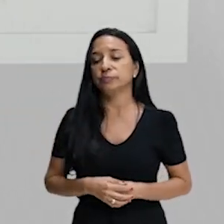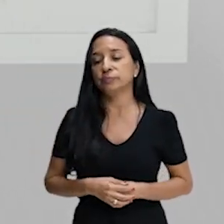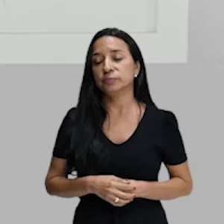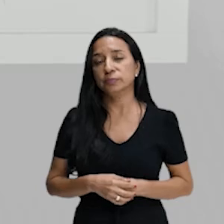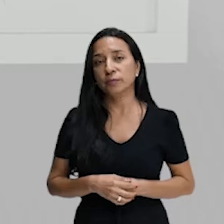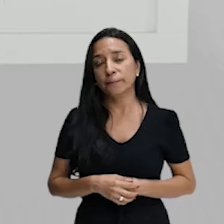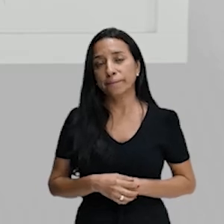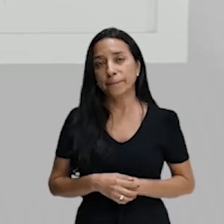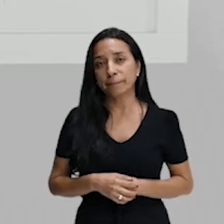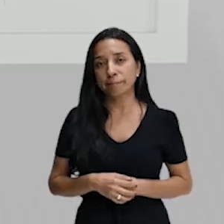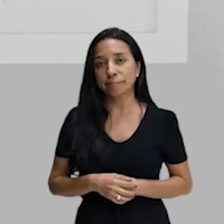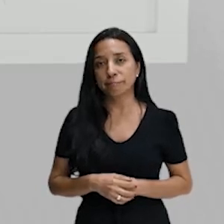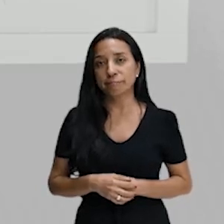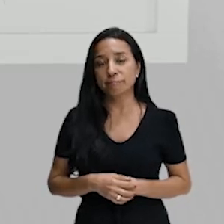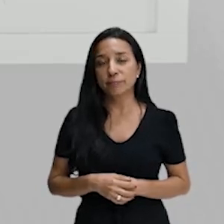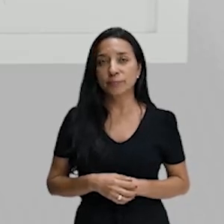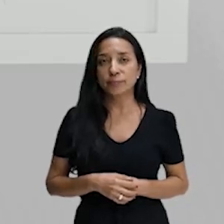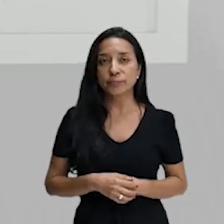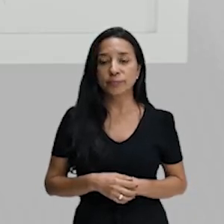4 amperes. Ok?